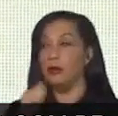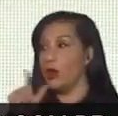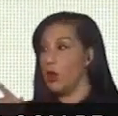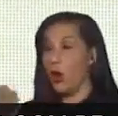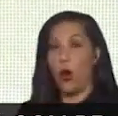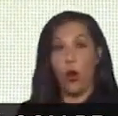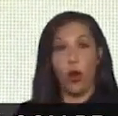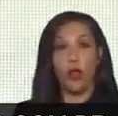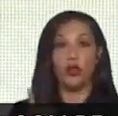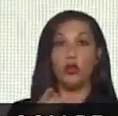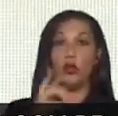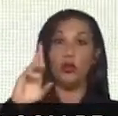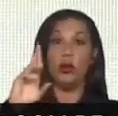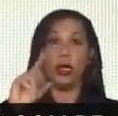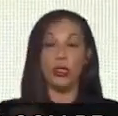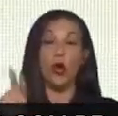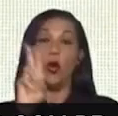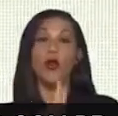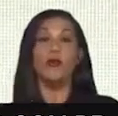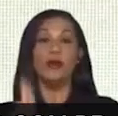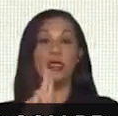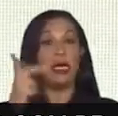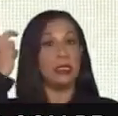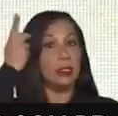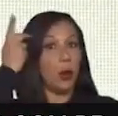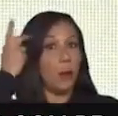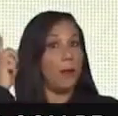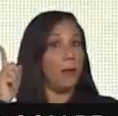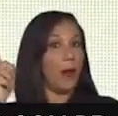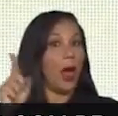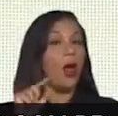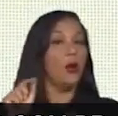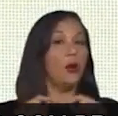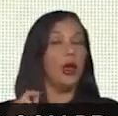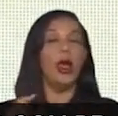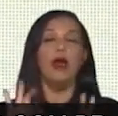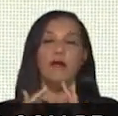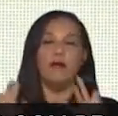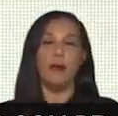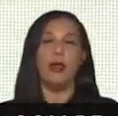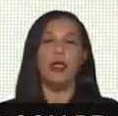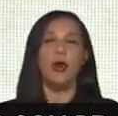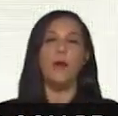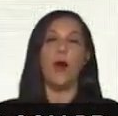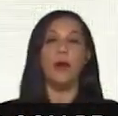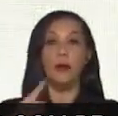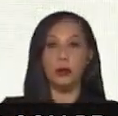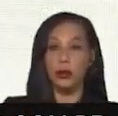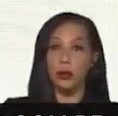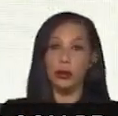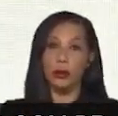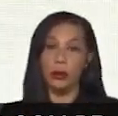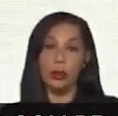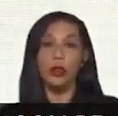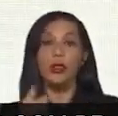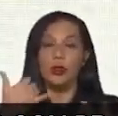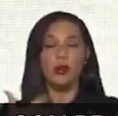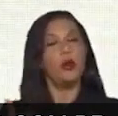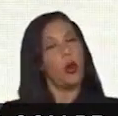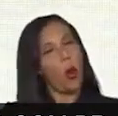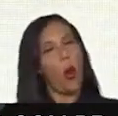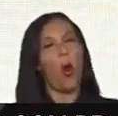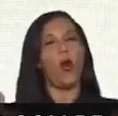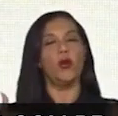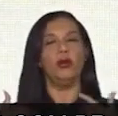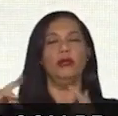tem doutorado pela Universidade de São Paulo. De família pobre do interior da Bahia, ela conta com orgulho